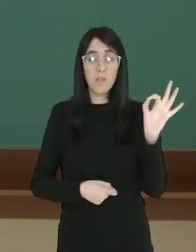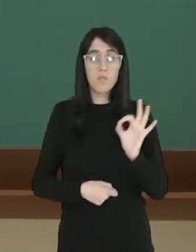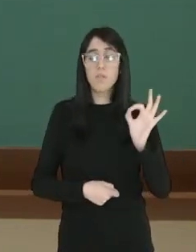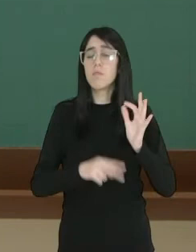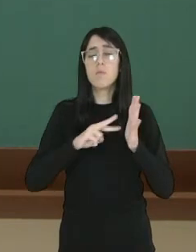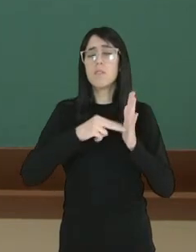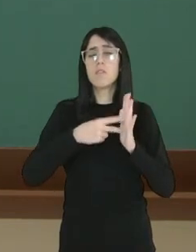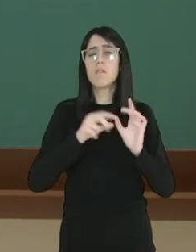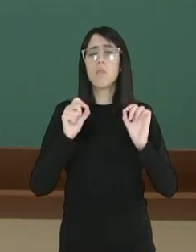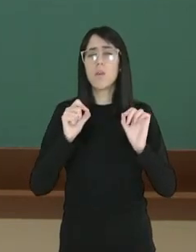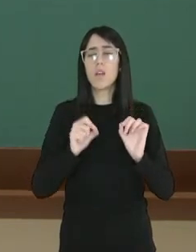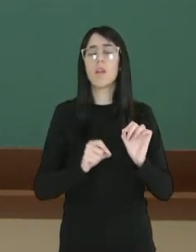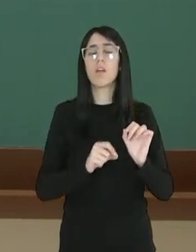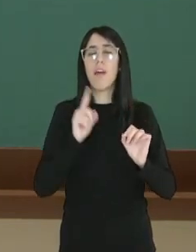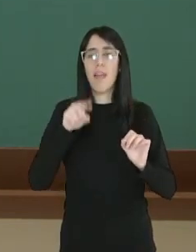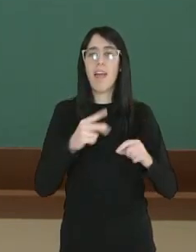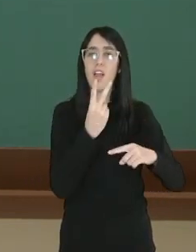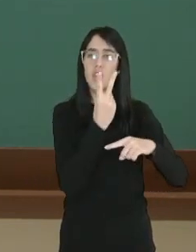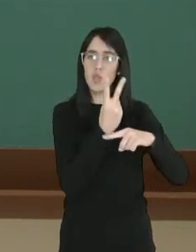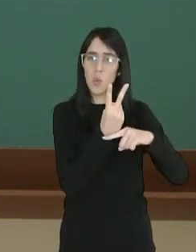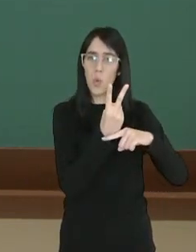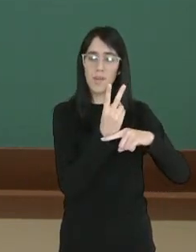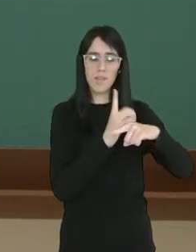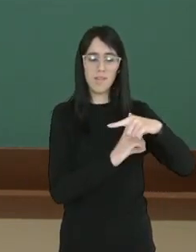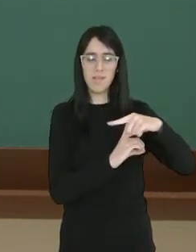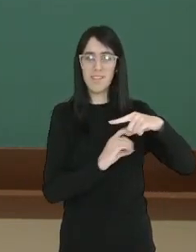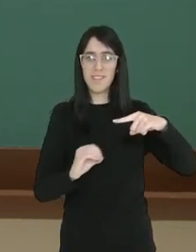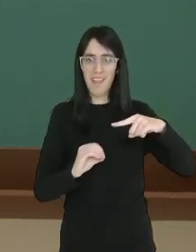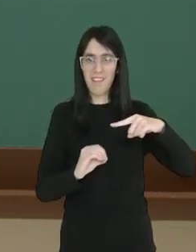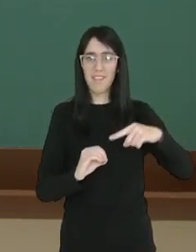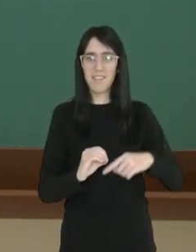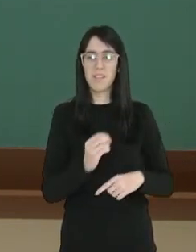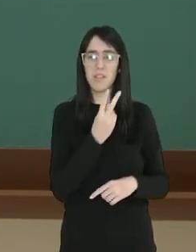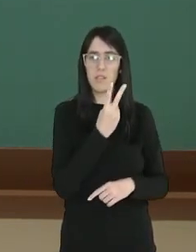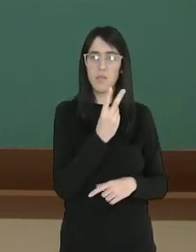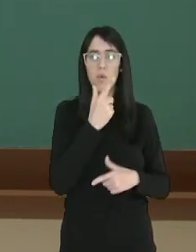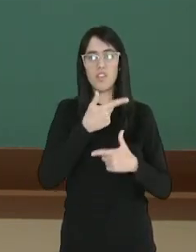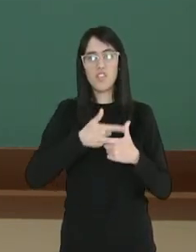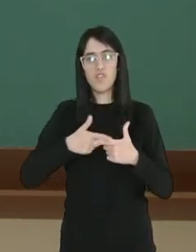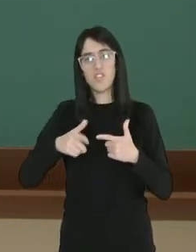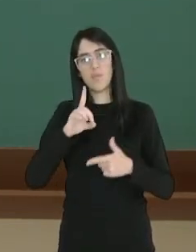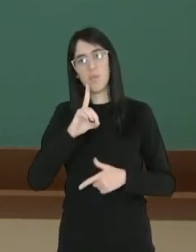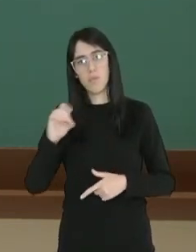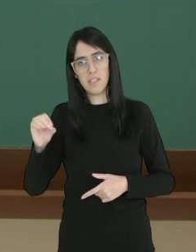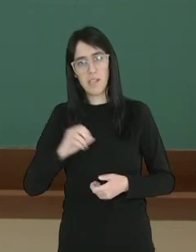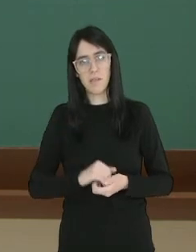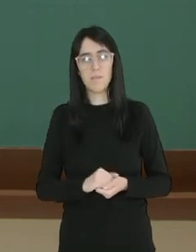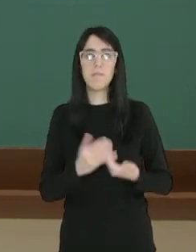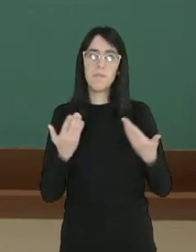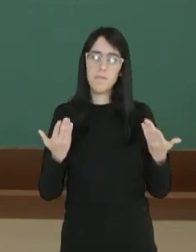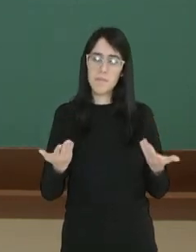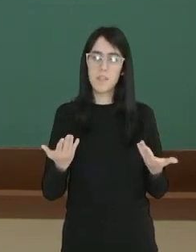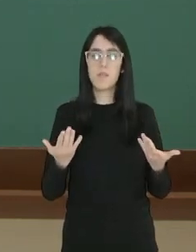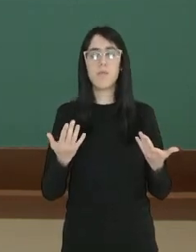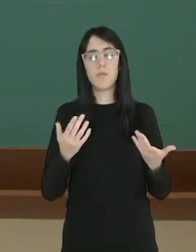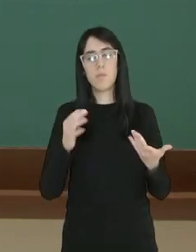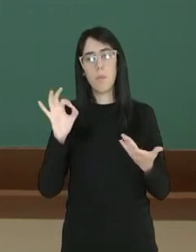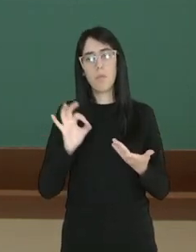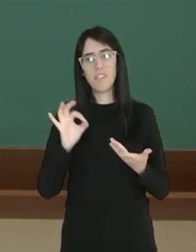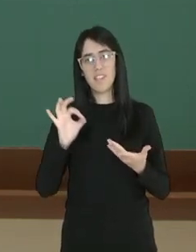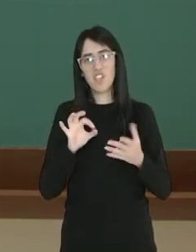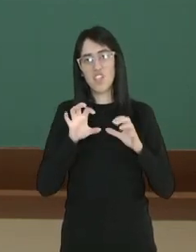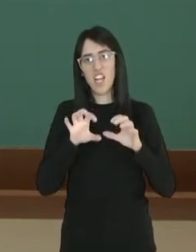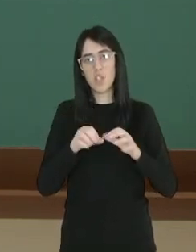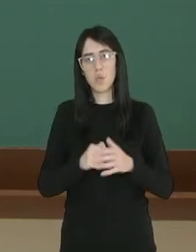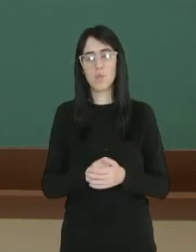por 100. Então, é o equivalente a eu fazer 2 que divide o 100. Porcentagem significa isso. Então,